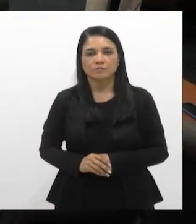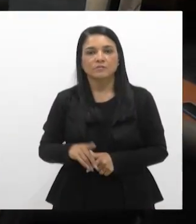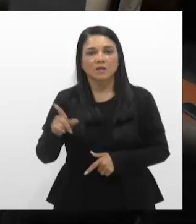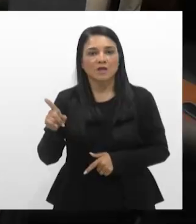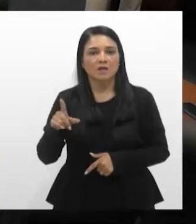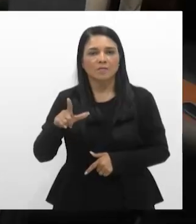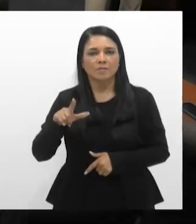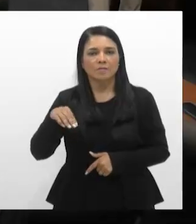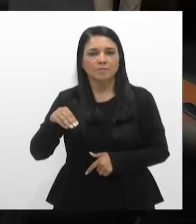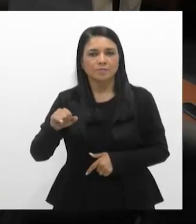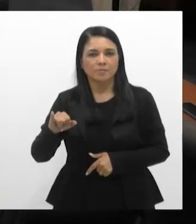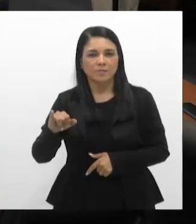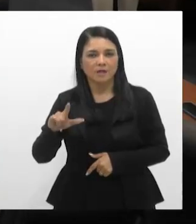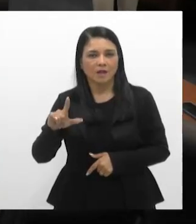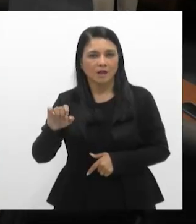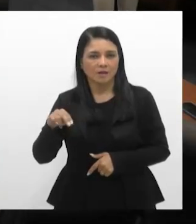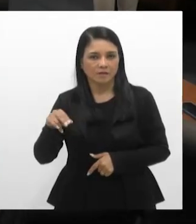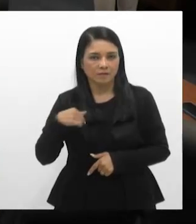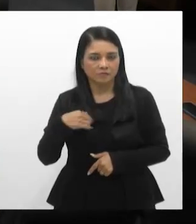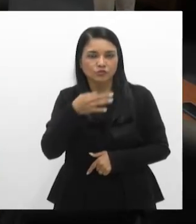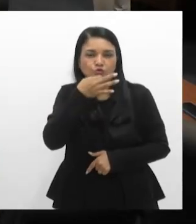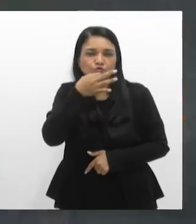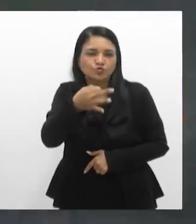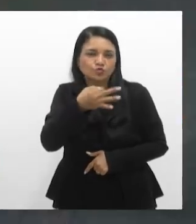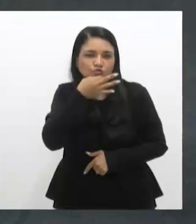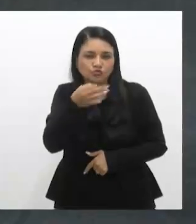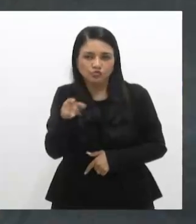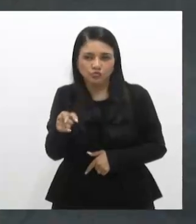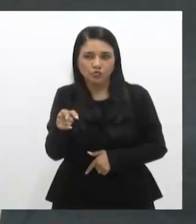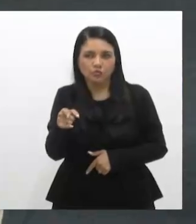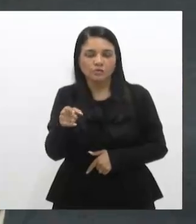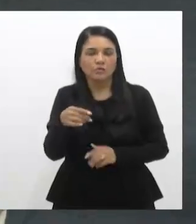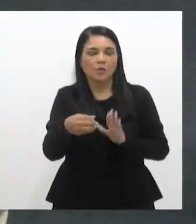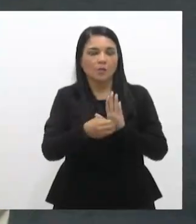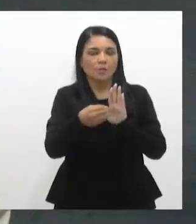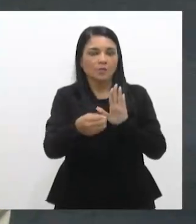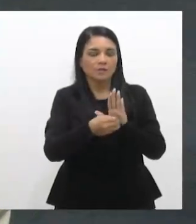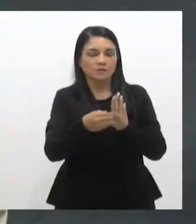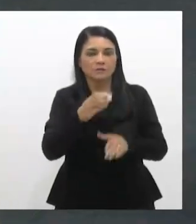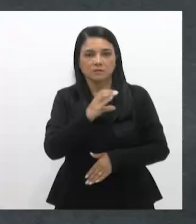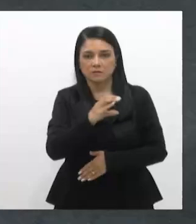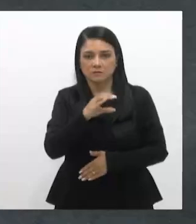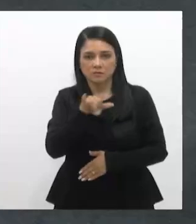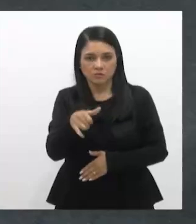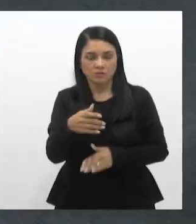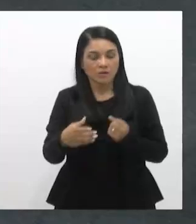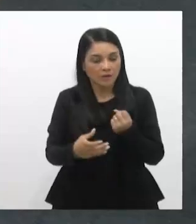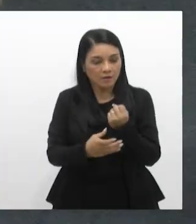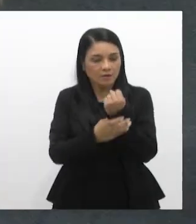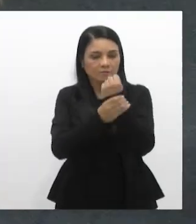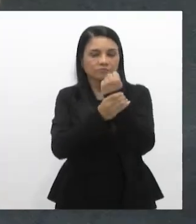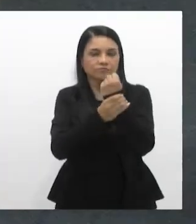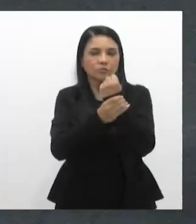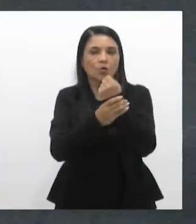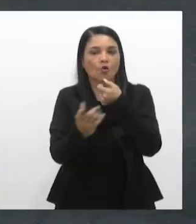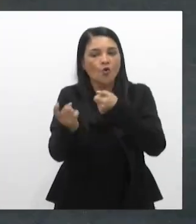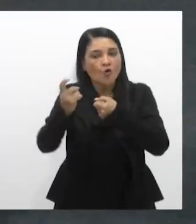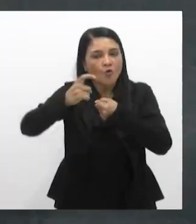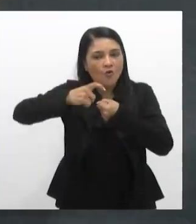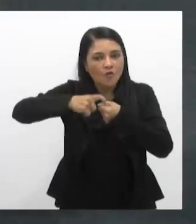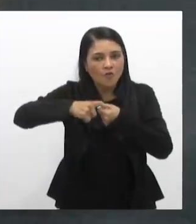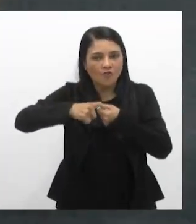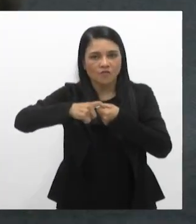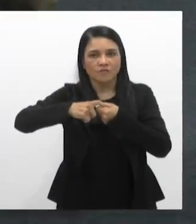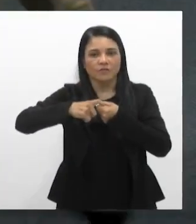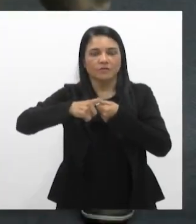trouxe aqui algumas sugestões com relação ao parecer da CCJ, garantindo a questão do convênio, a relação